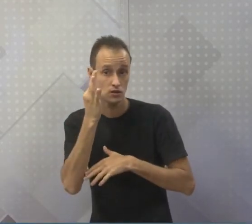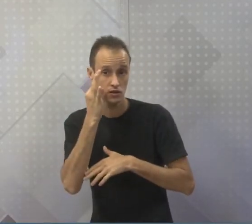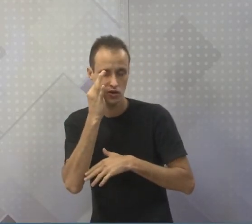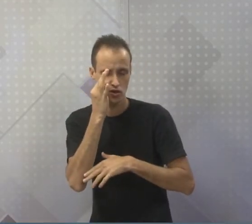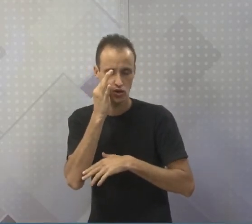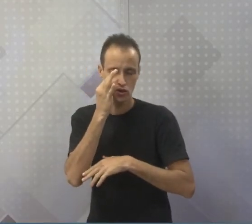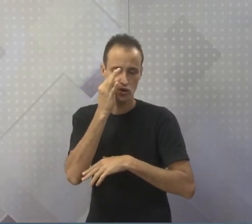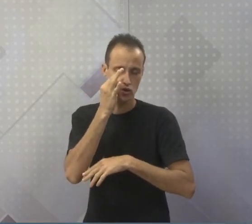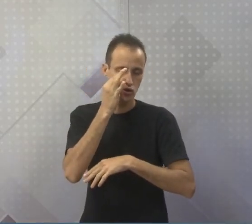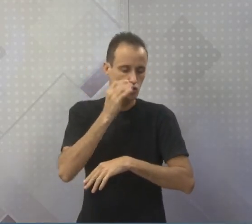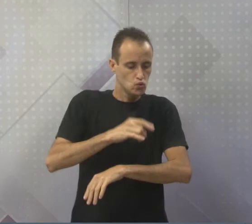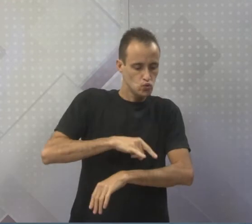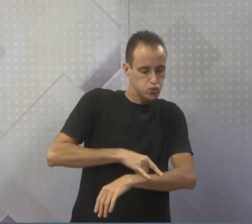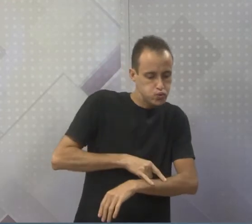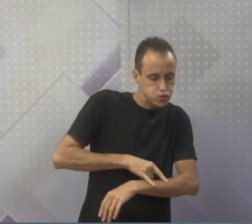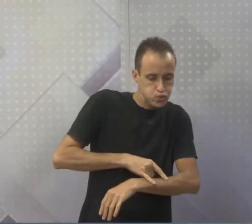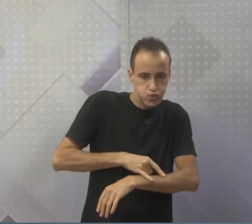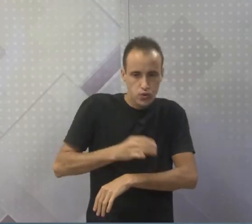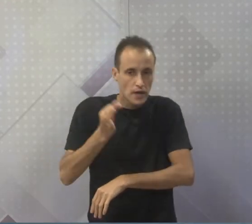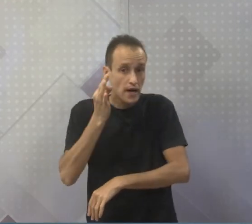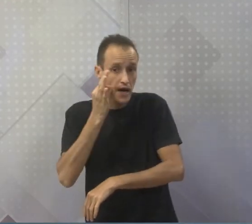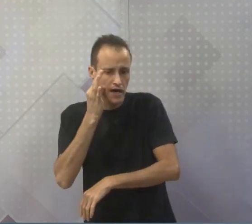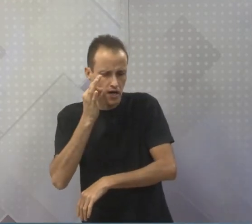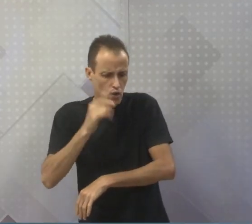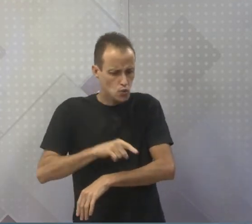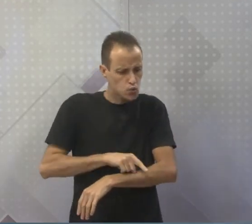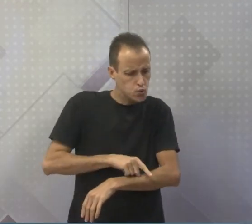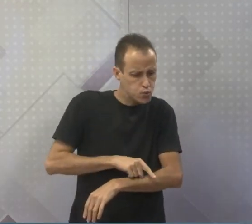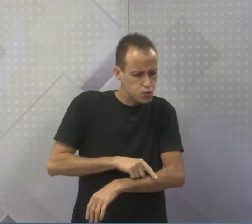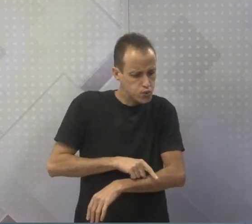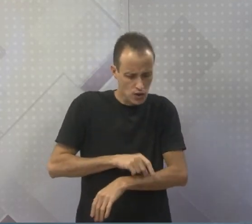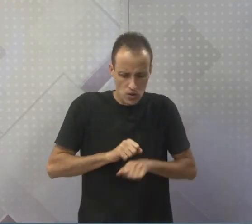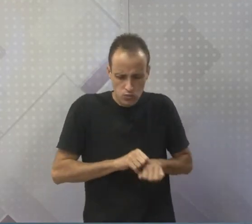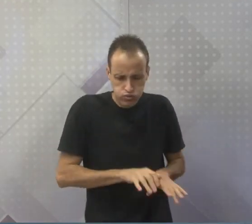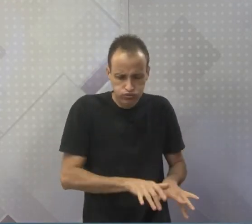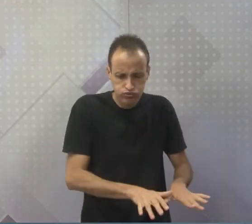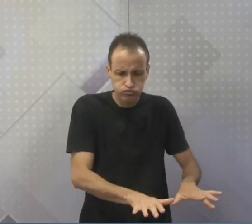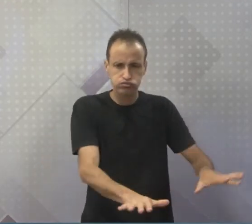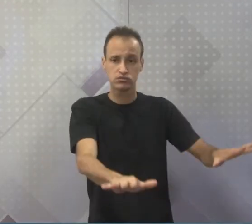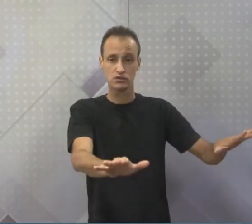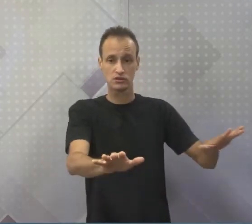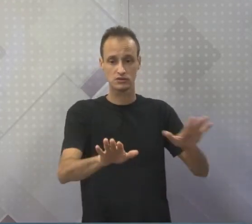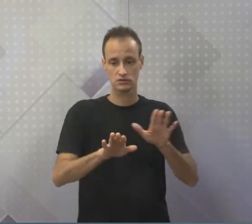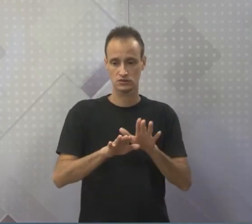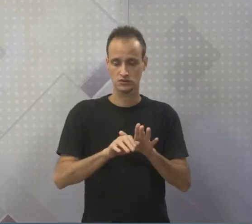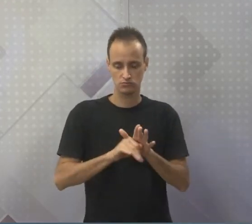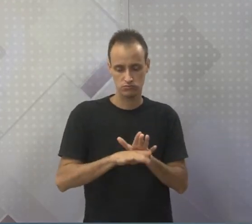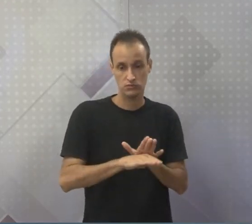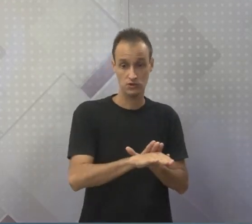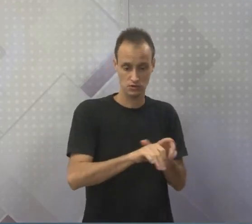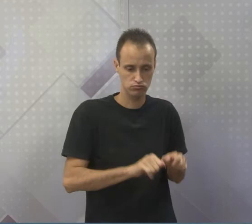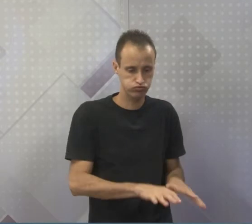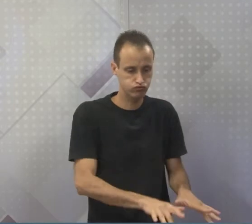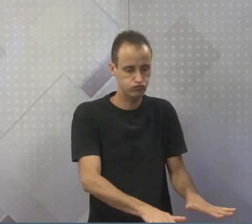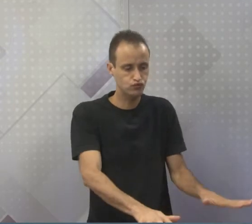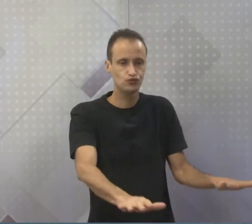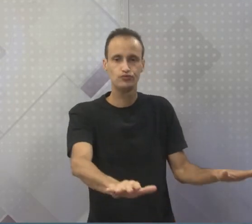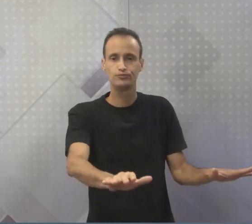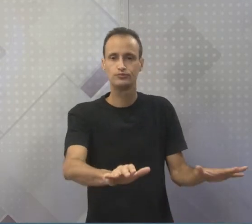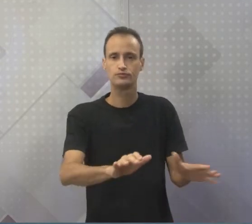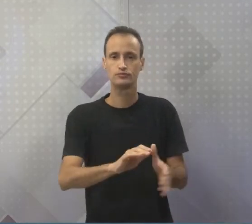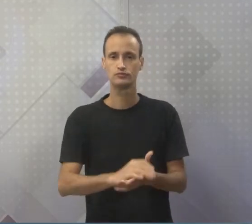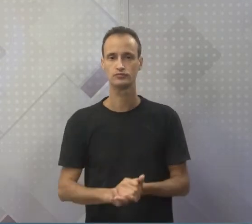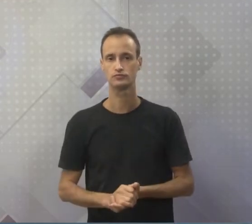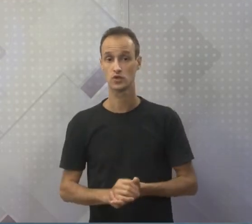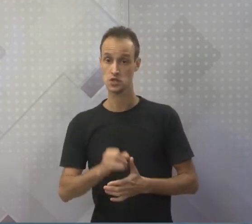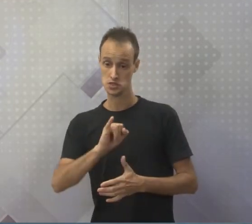verdade, ratos. E quando esses ratos urinam, eles jogam a bactéria para fora, né?